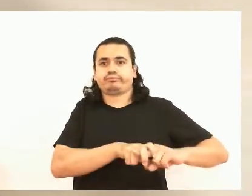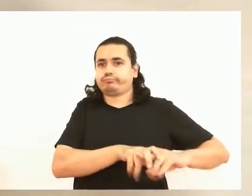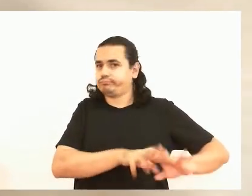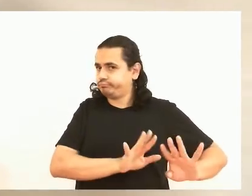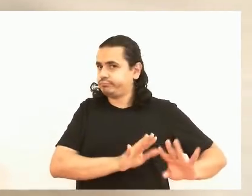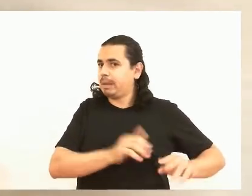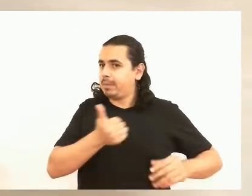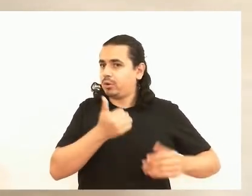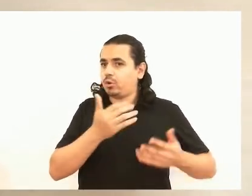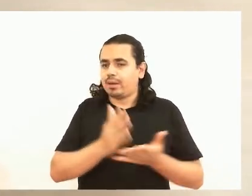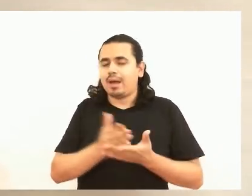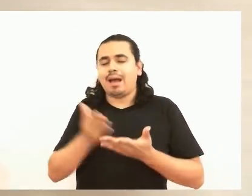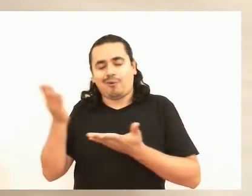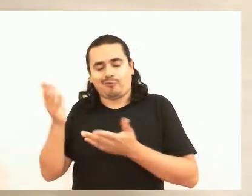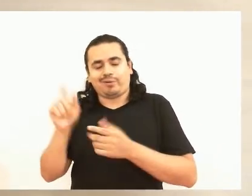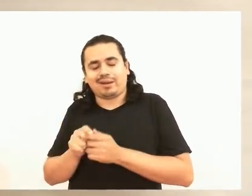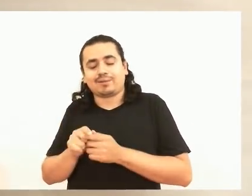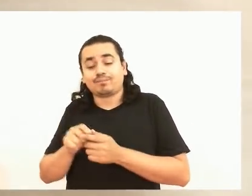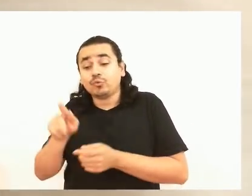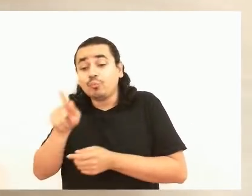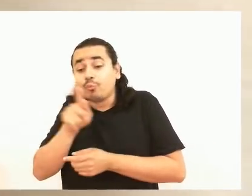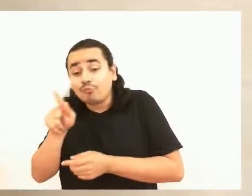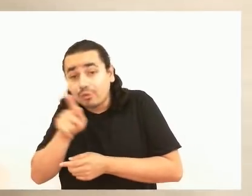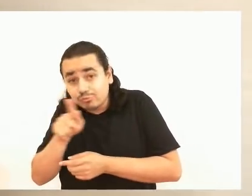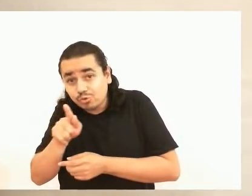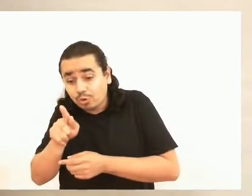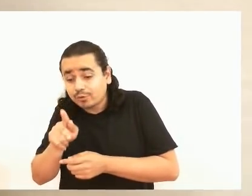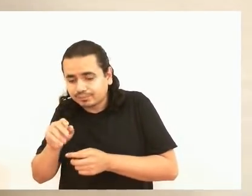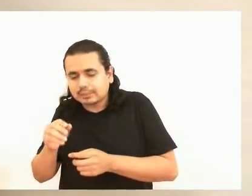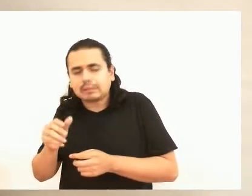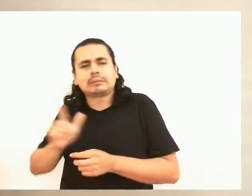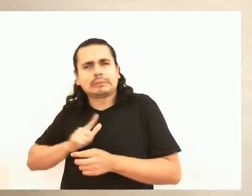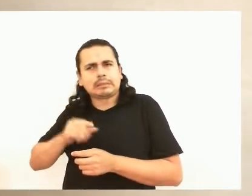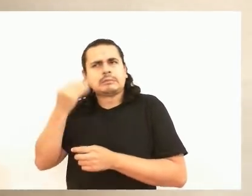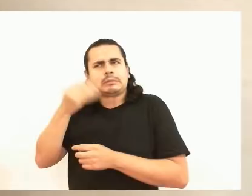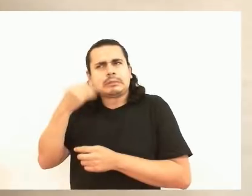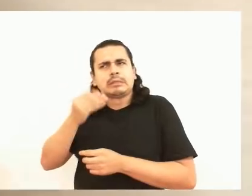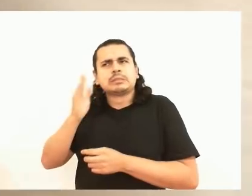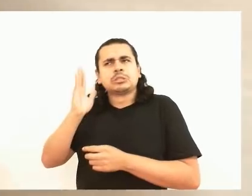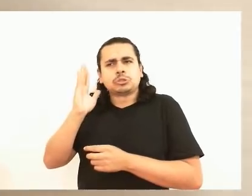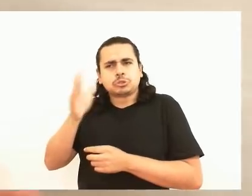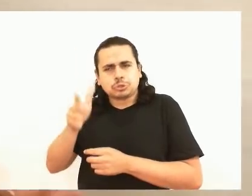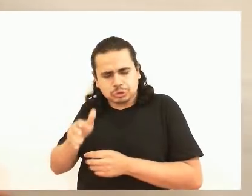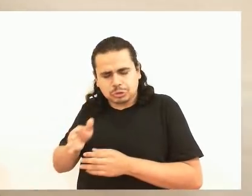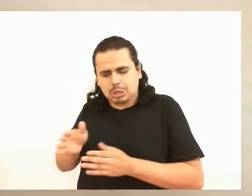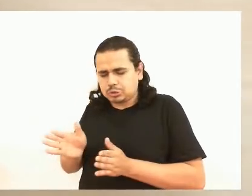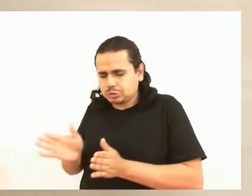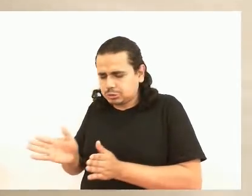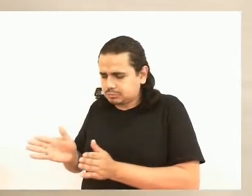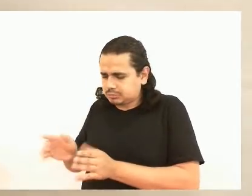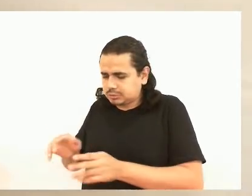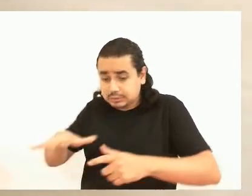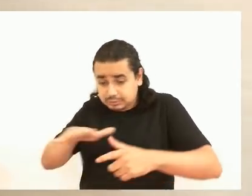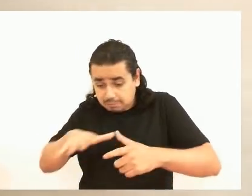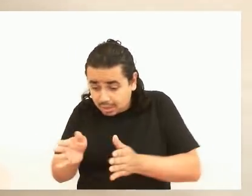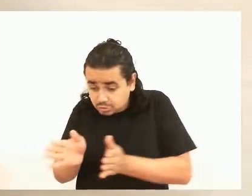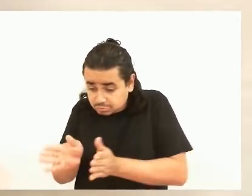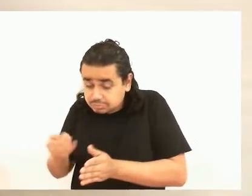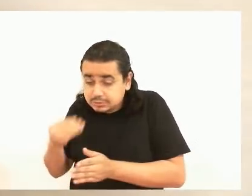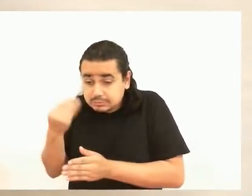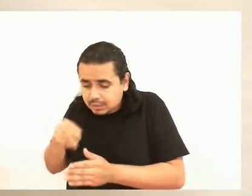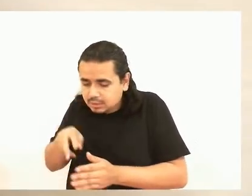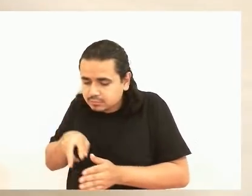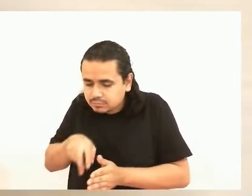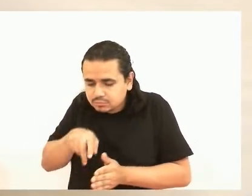facilitador do chamado facilitador de professor ele já teve essa vivência de nessa proximidade experimentar o